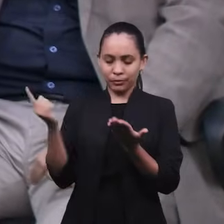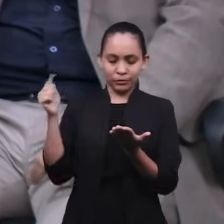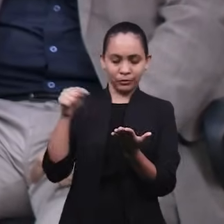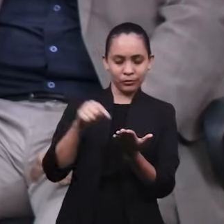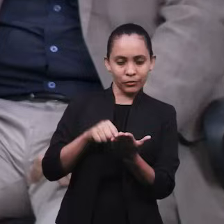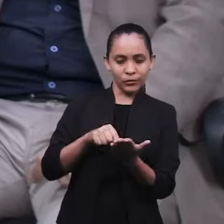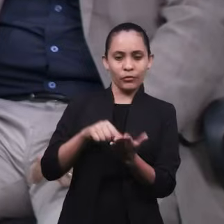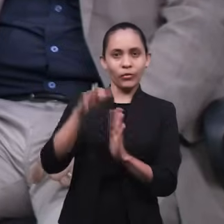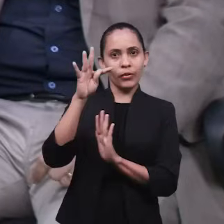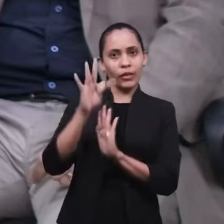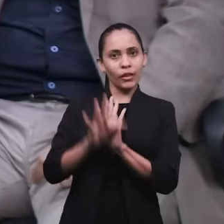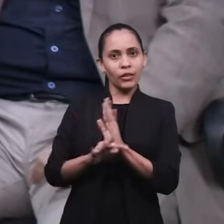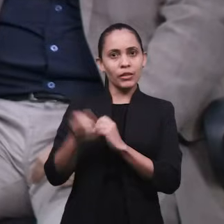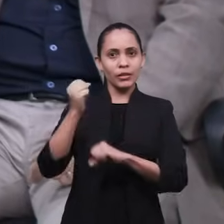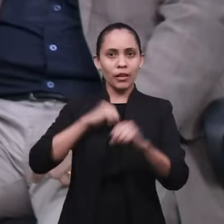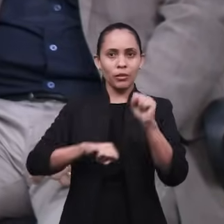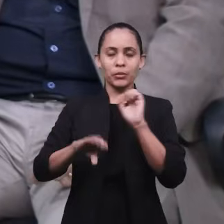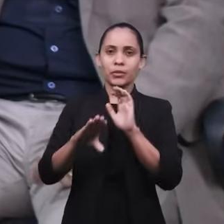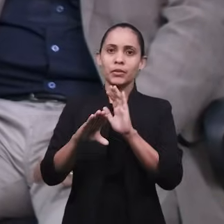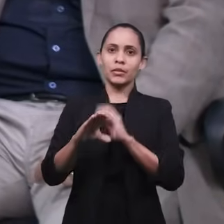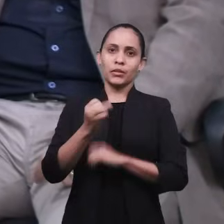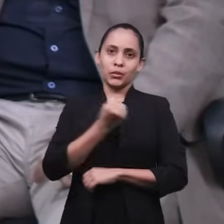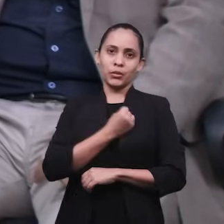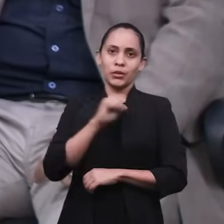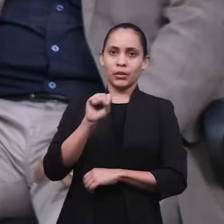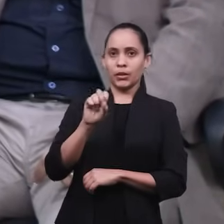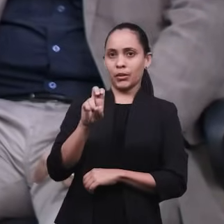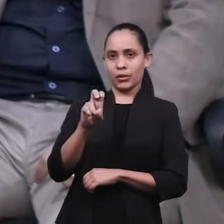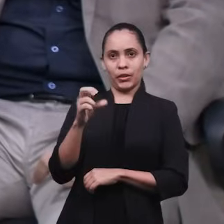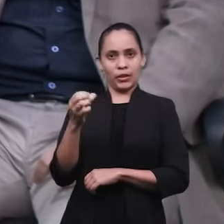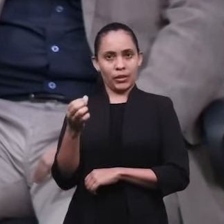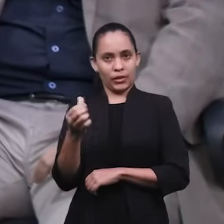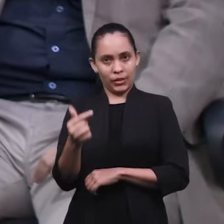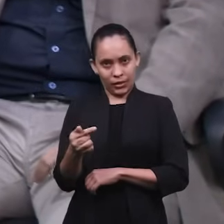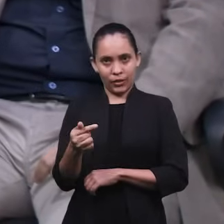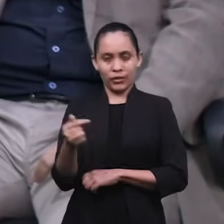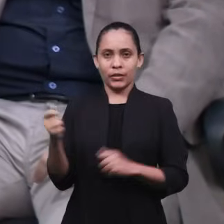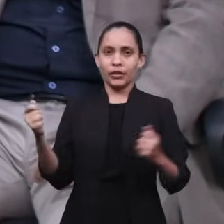E o Senhor me falou o texto de Salmo 57:11.